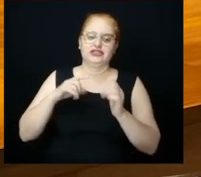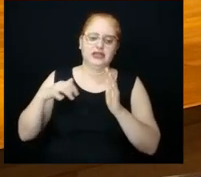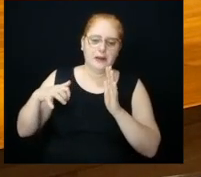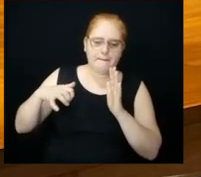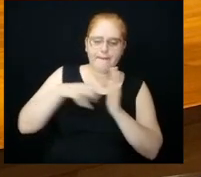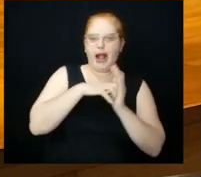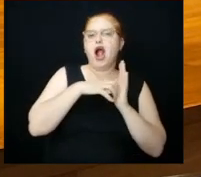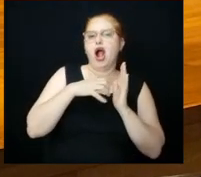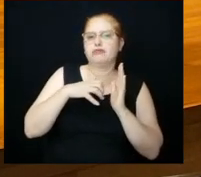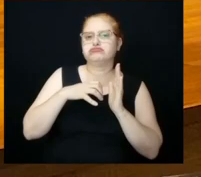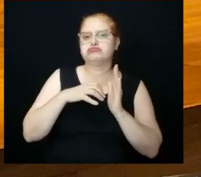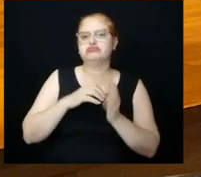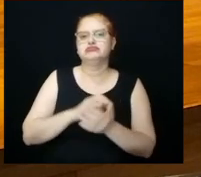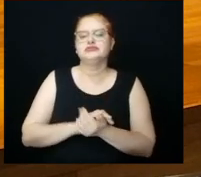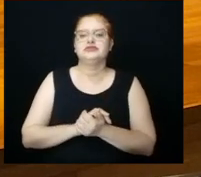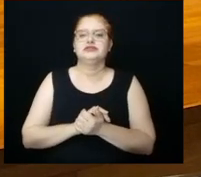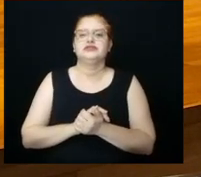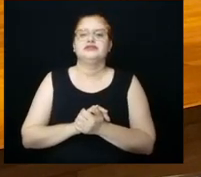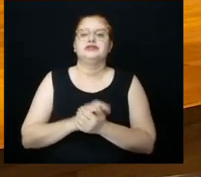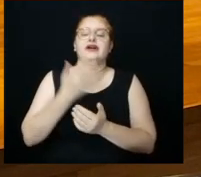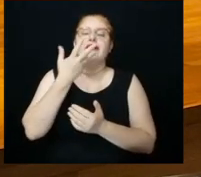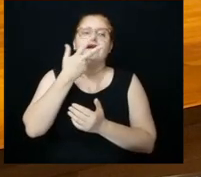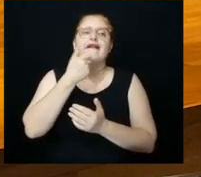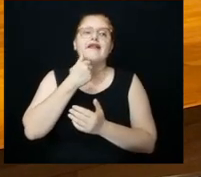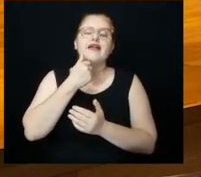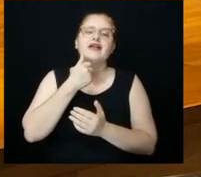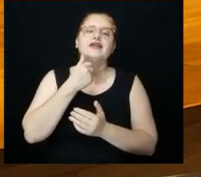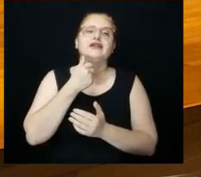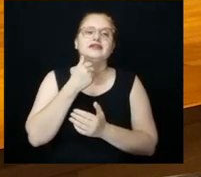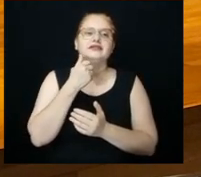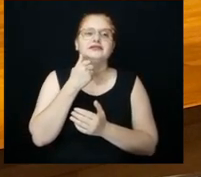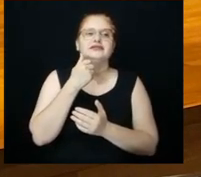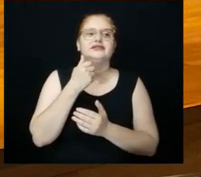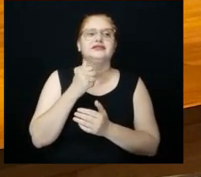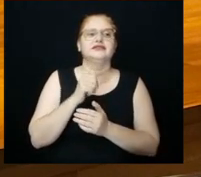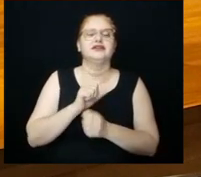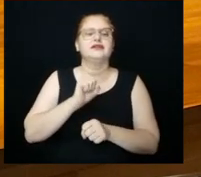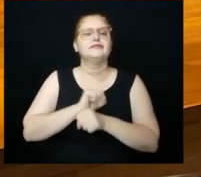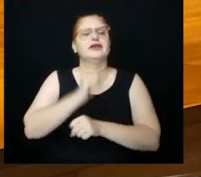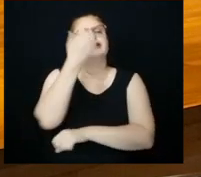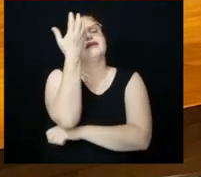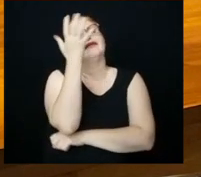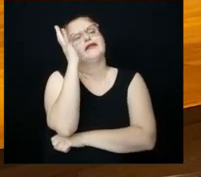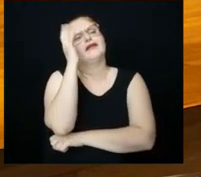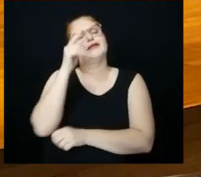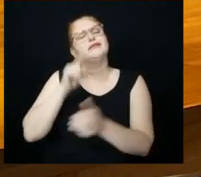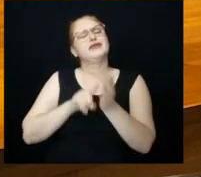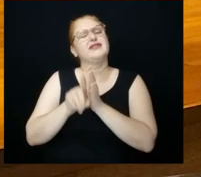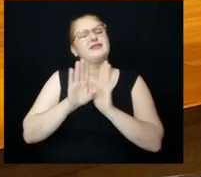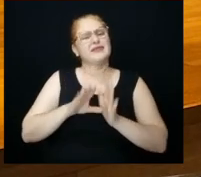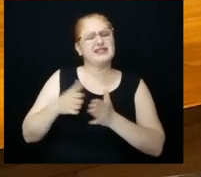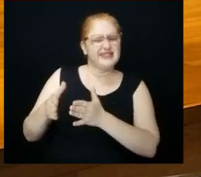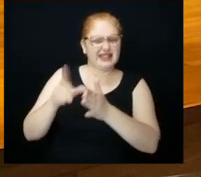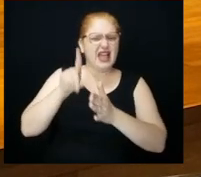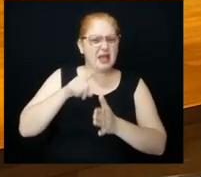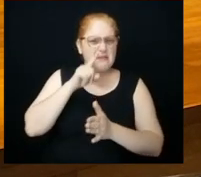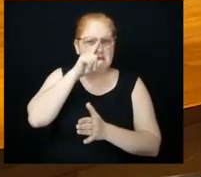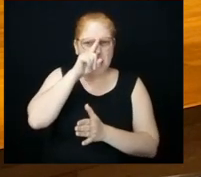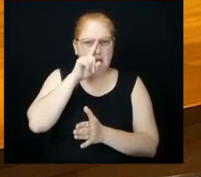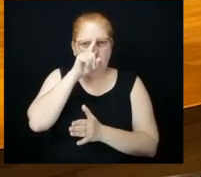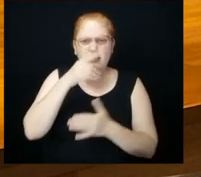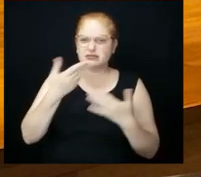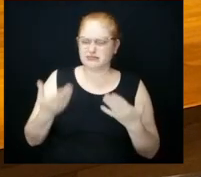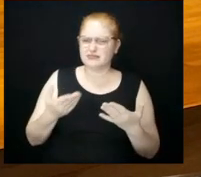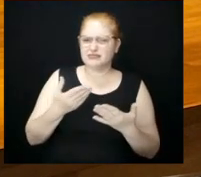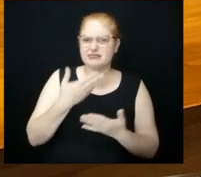a um imenso embondeio. Muidinga se encosta ao tronco da árvore e pergunta: mas na estrada não é mais perigoso, Tuaí?